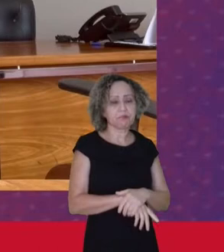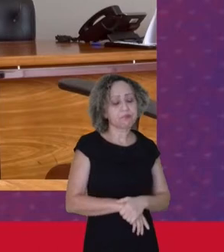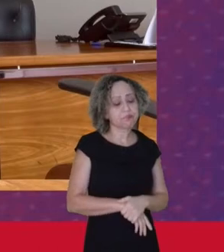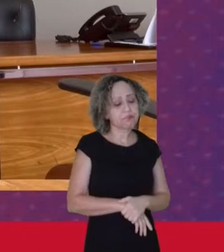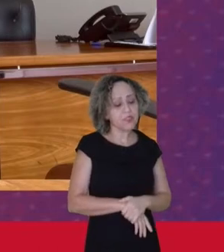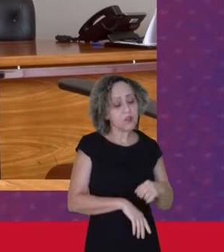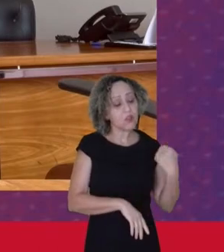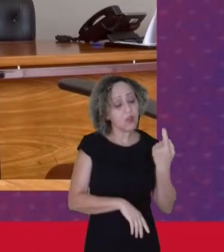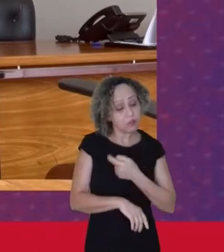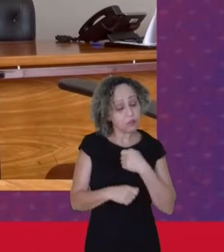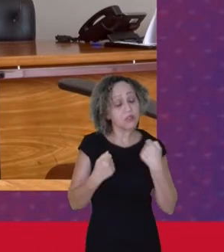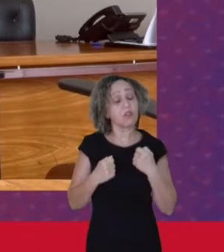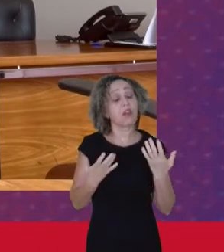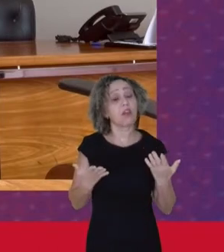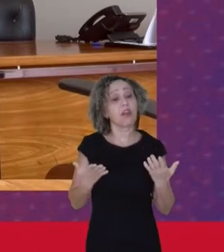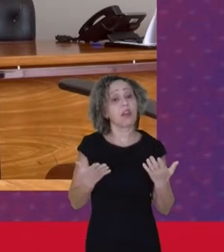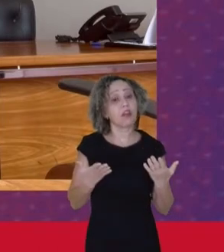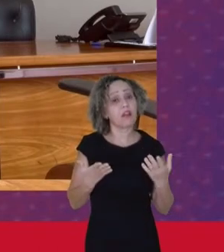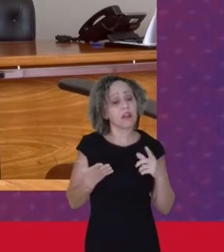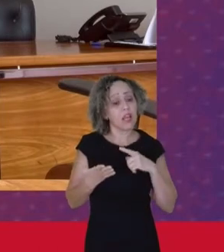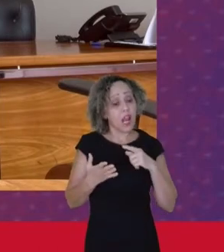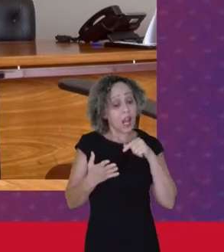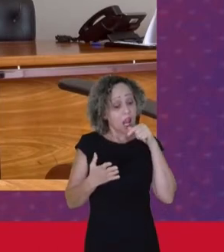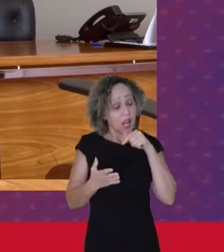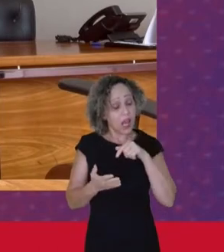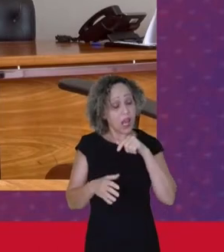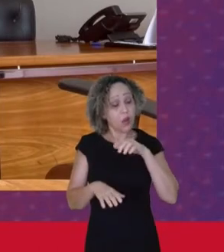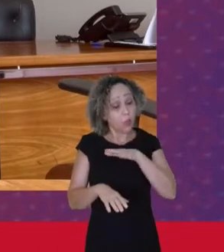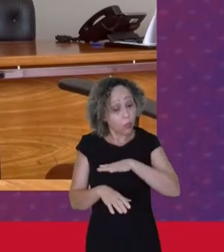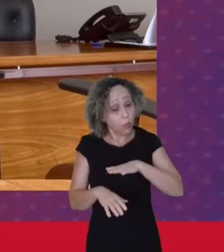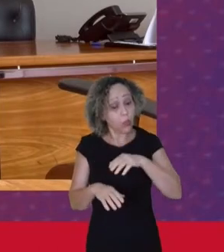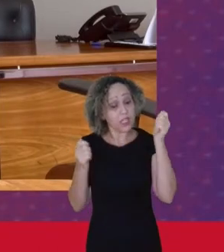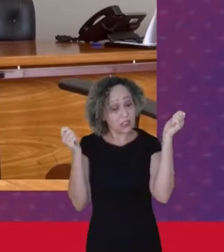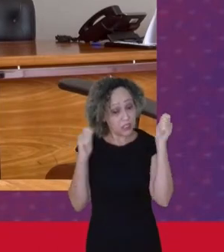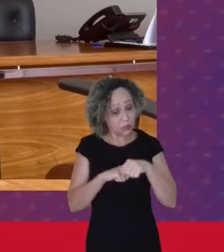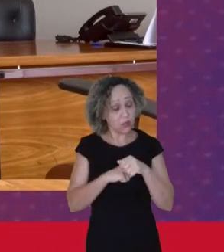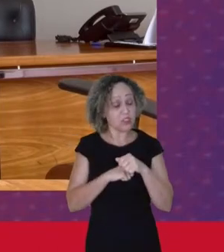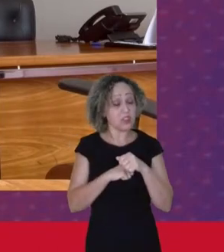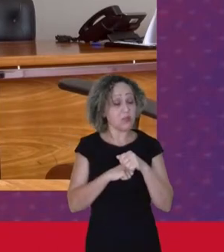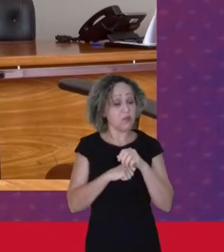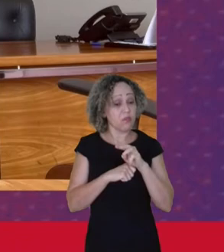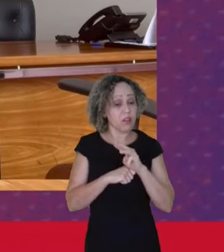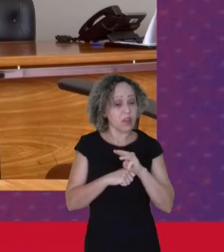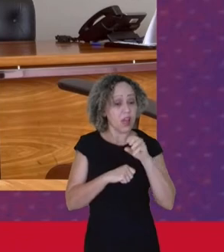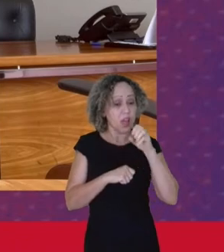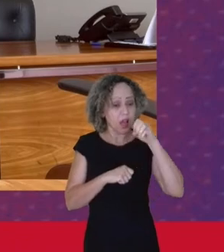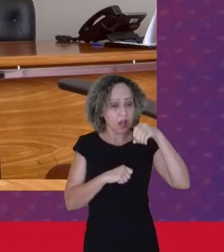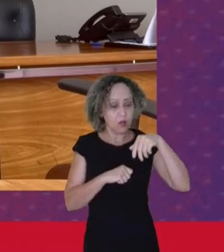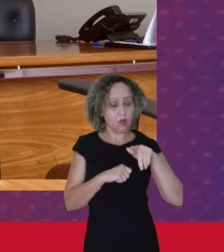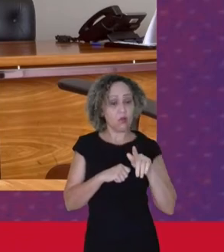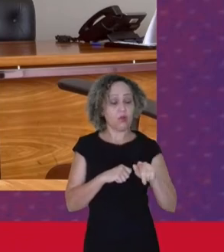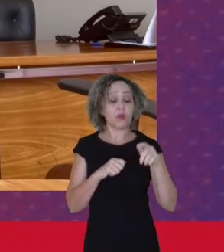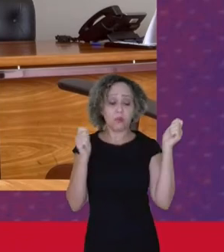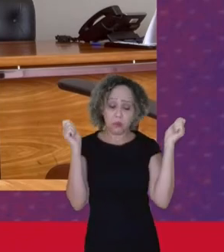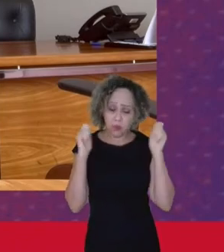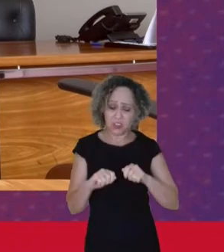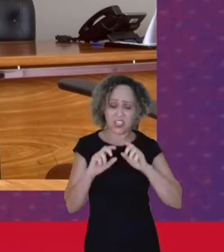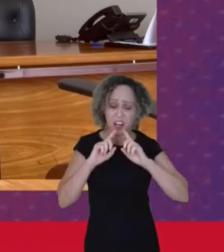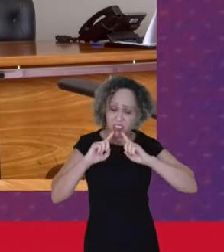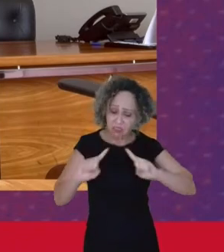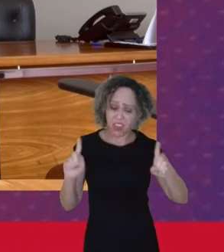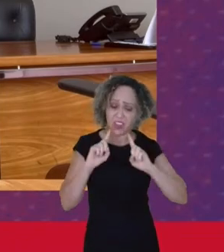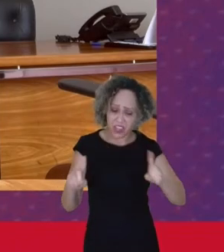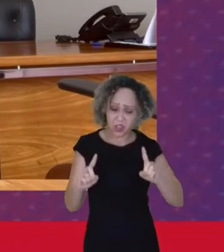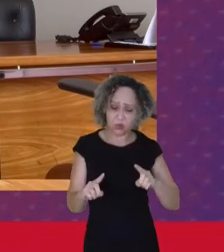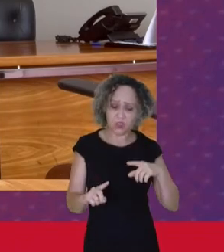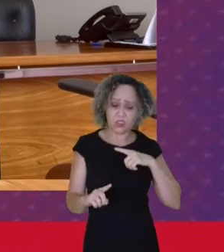poderia fazer a denúncia, que era muito importante, era uma coisa inédita, assim, você ter essa